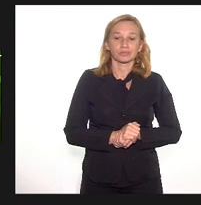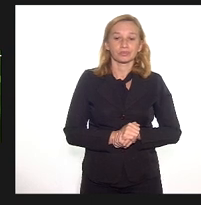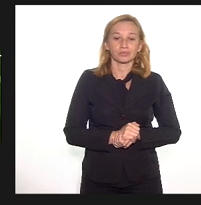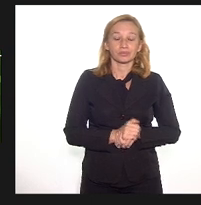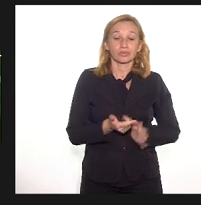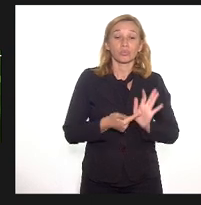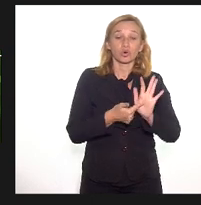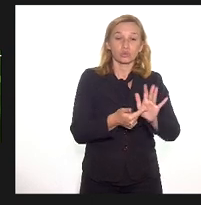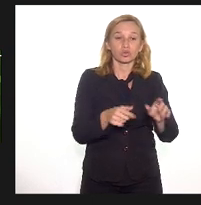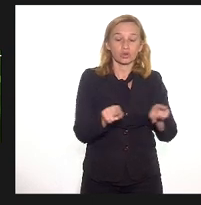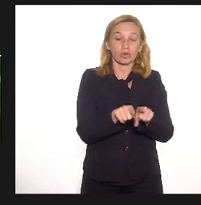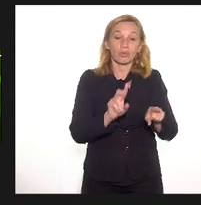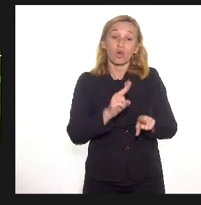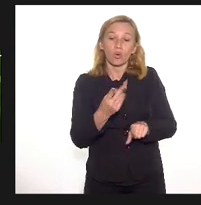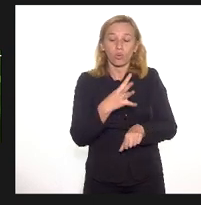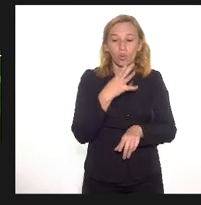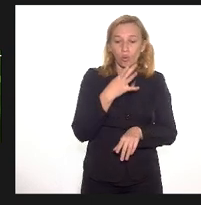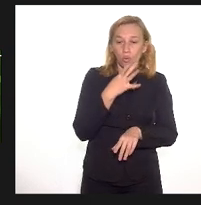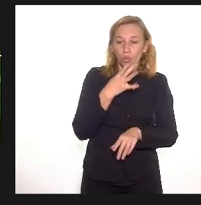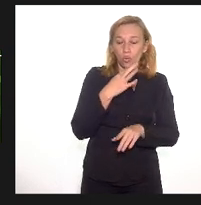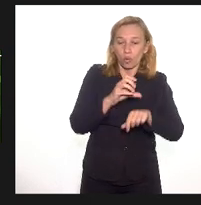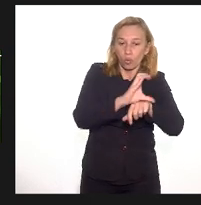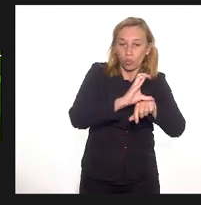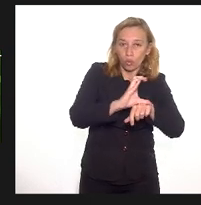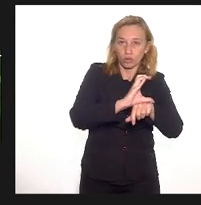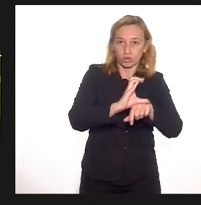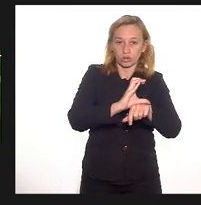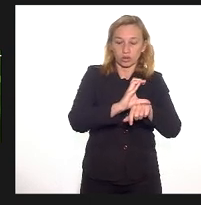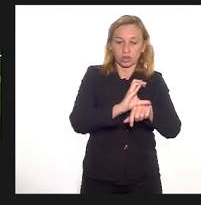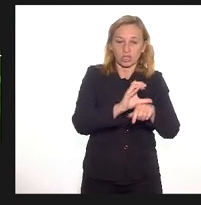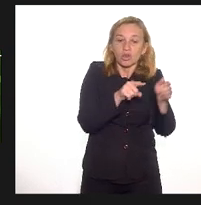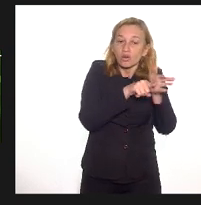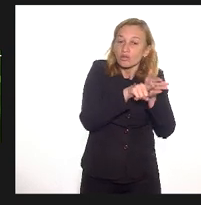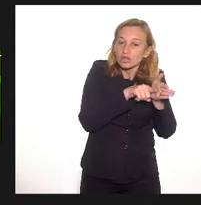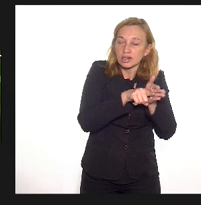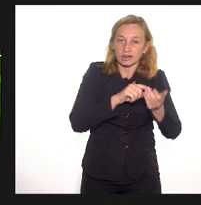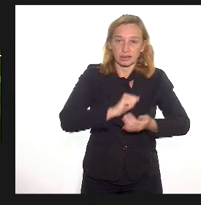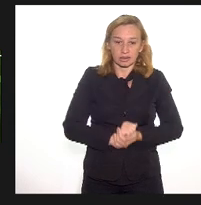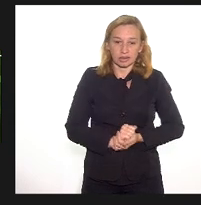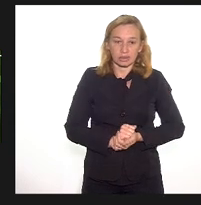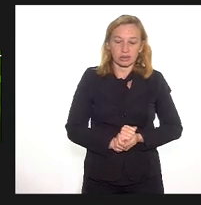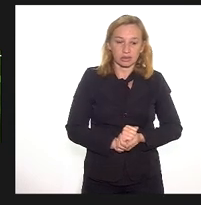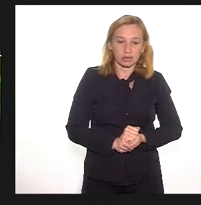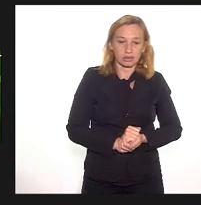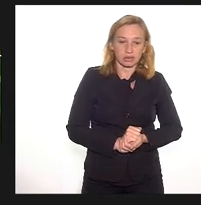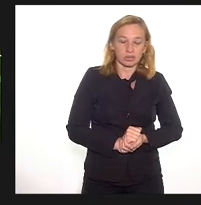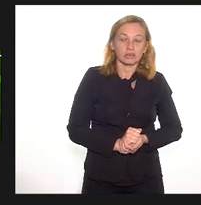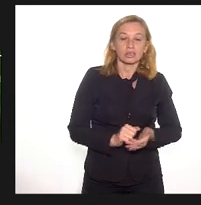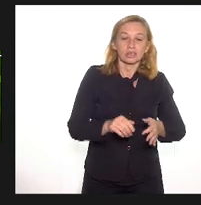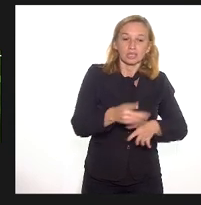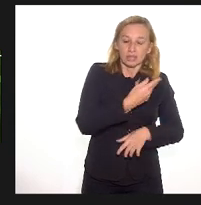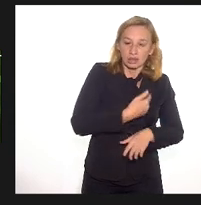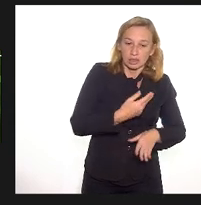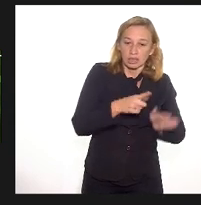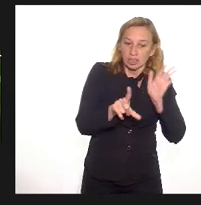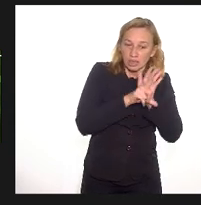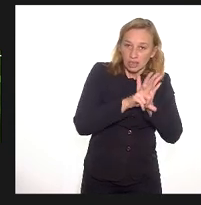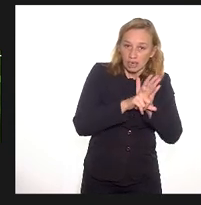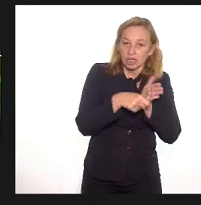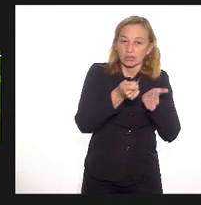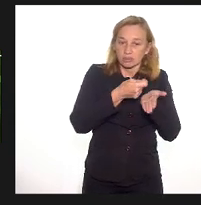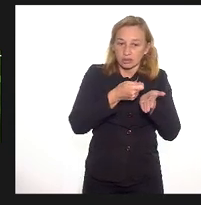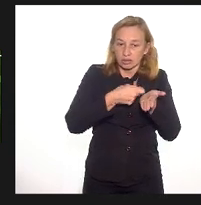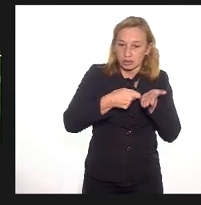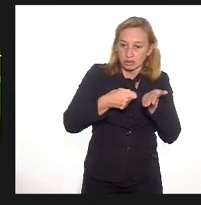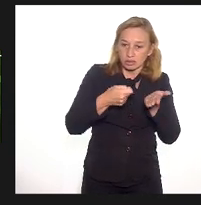identificou ou reconheceu a constitucionalidade da fiscalização na parte em que essas leis assim regulavam.